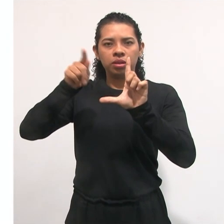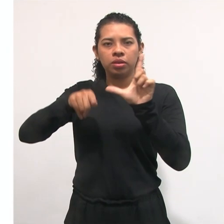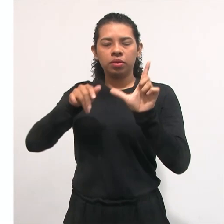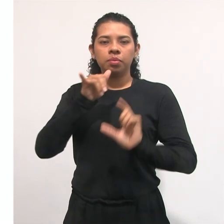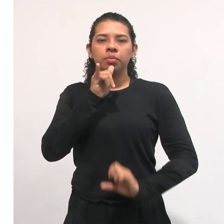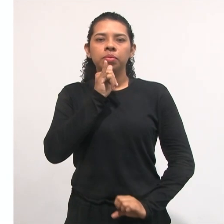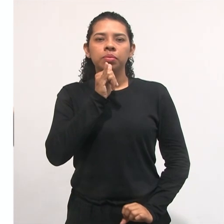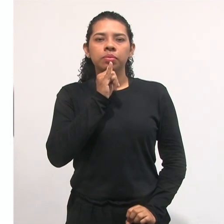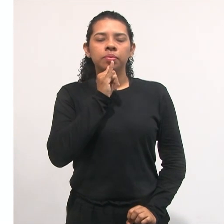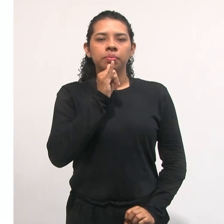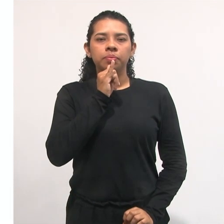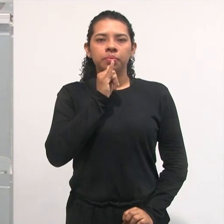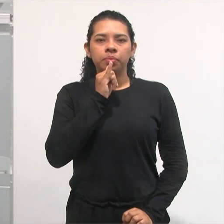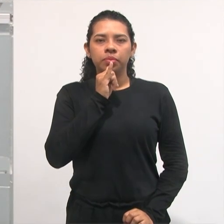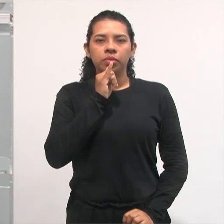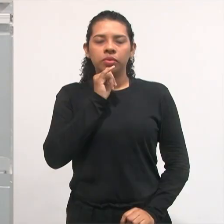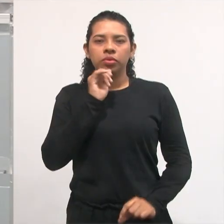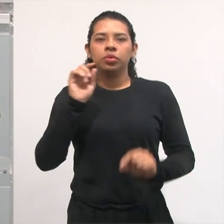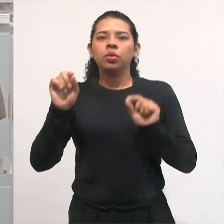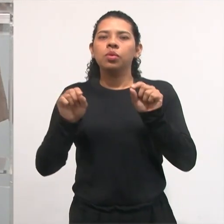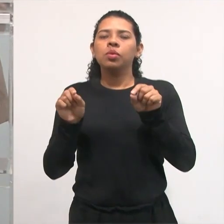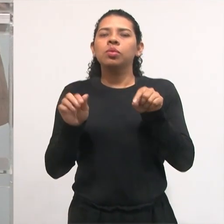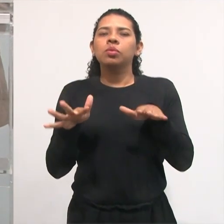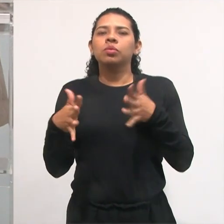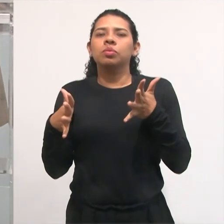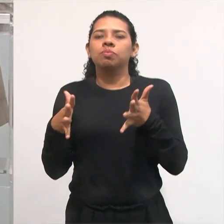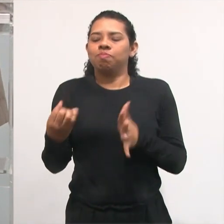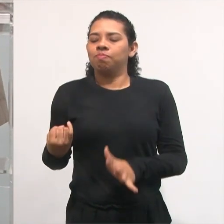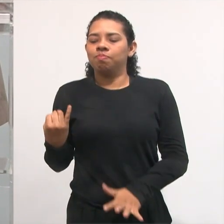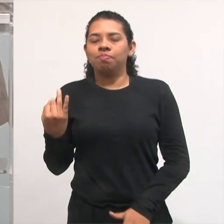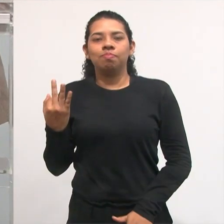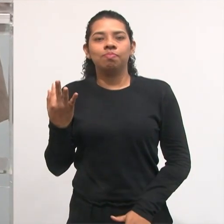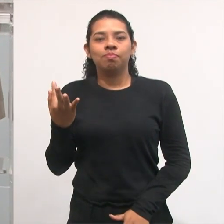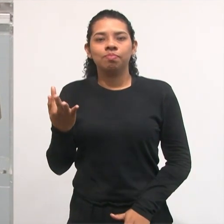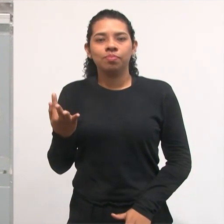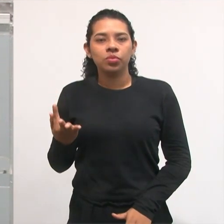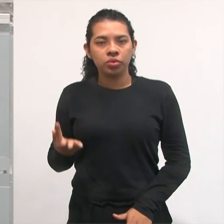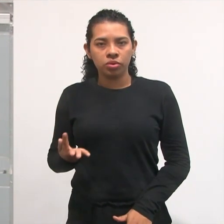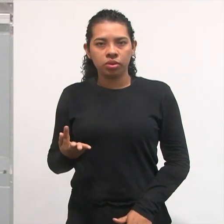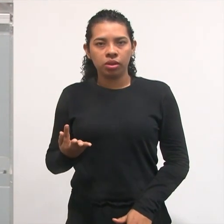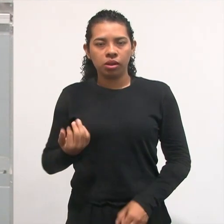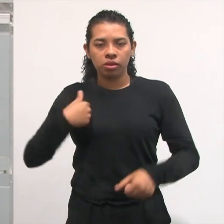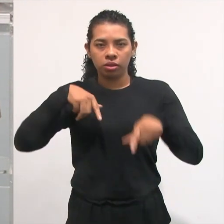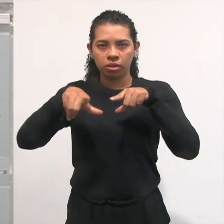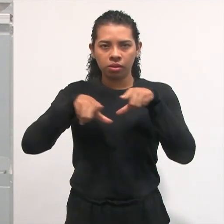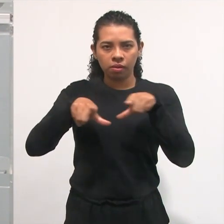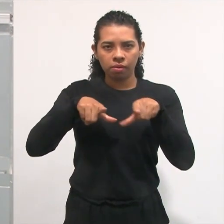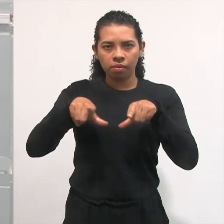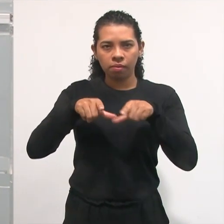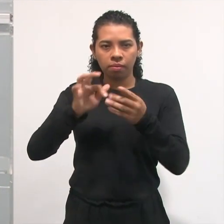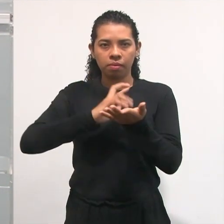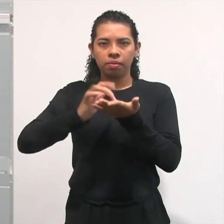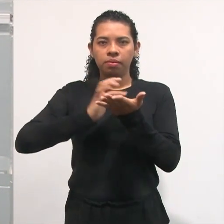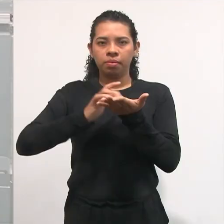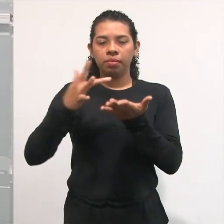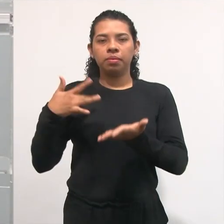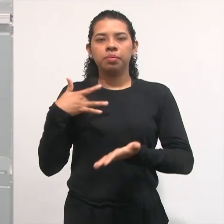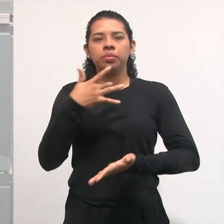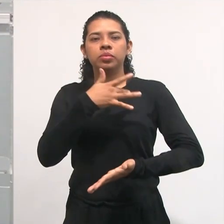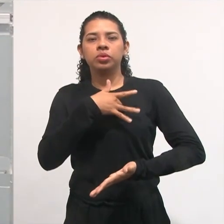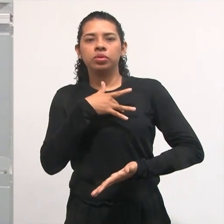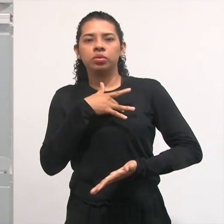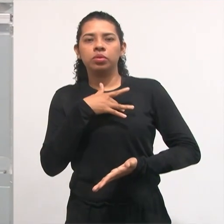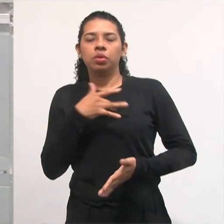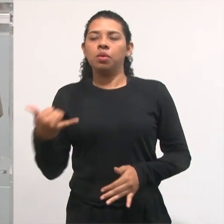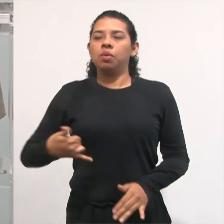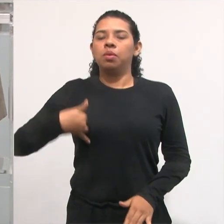alguma estatística, alguma ferramenta da estatística nele. Então, por exemplo, quando a gente tem qual é a quantidade